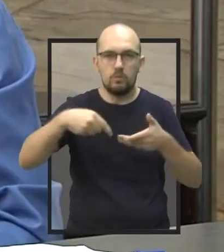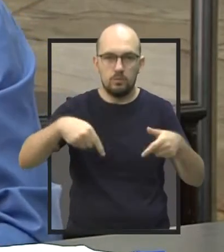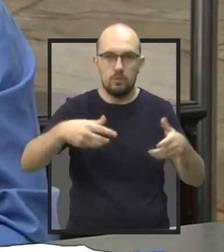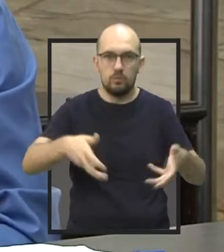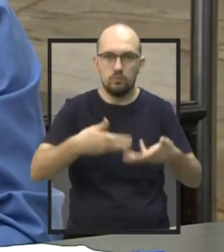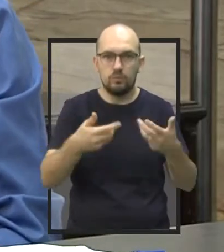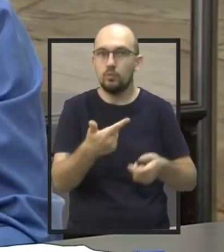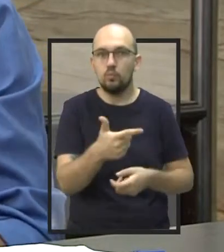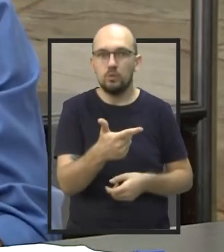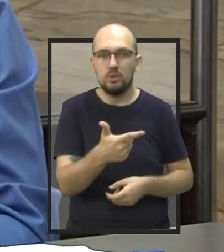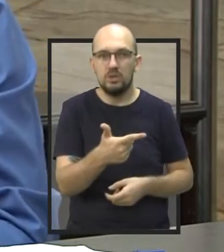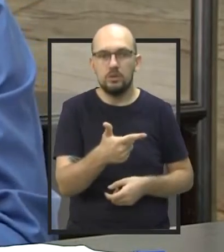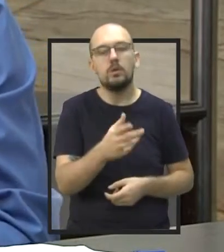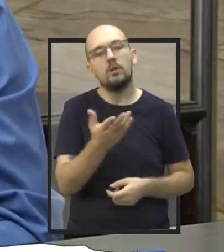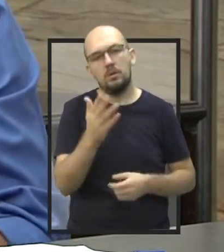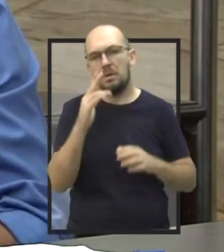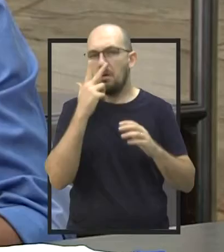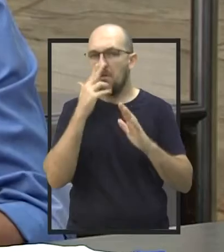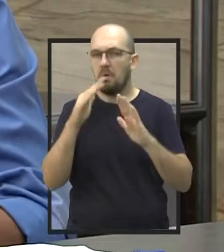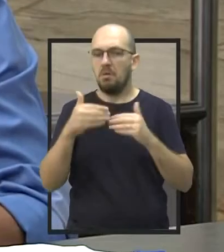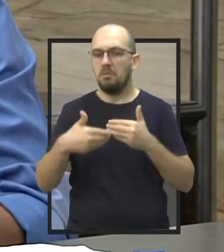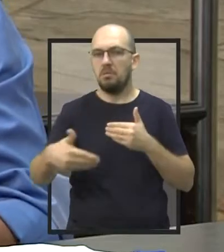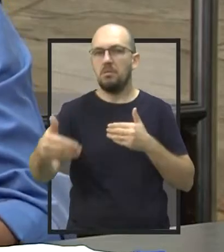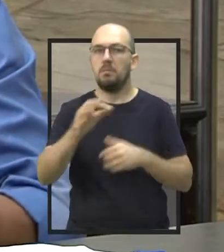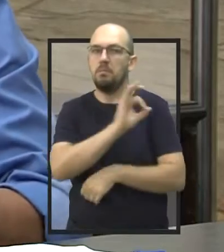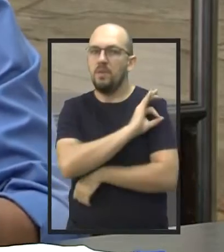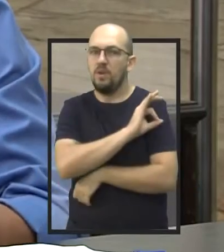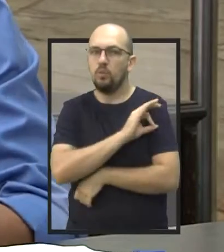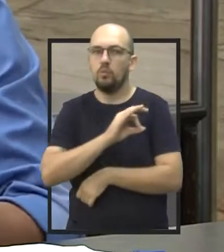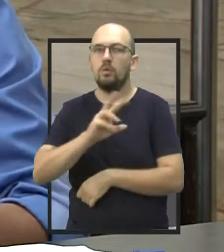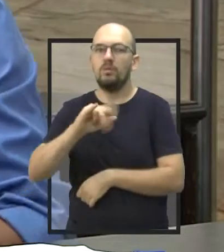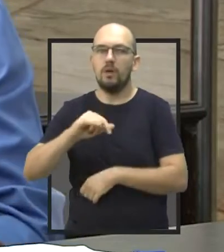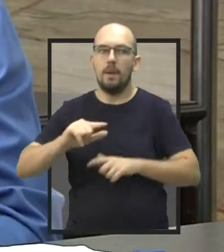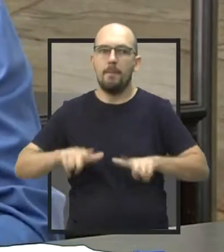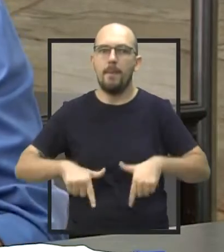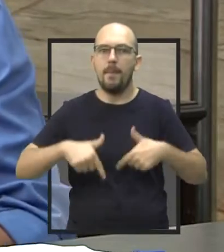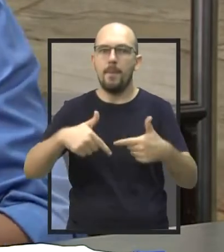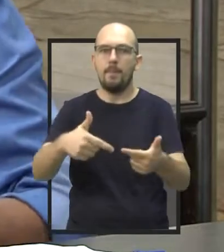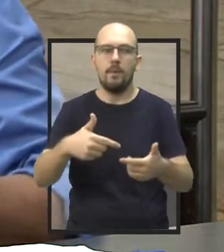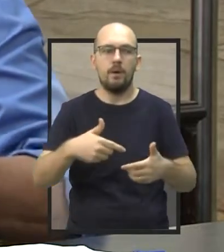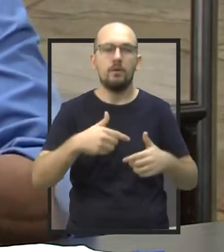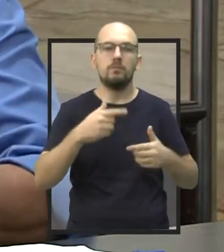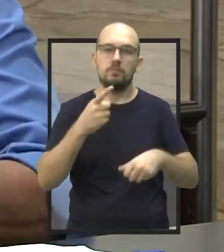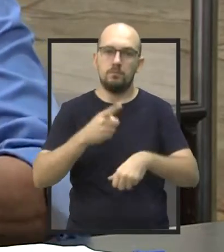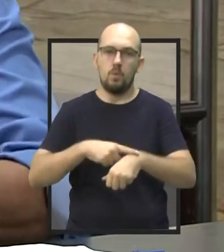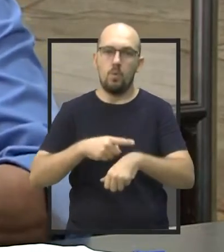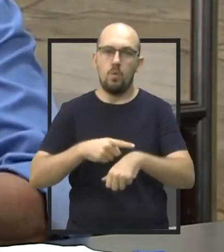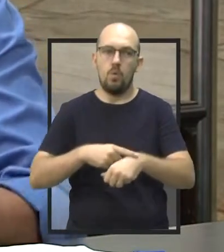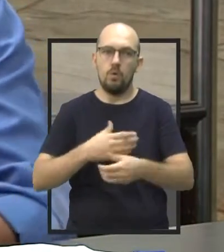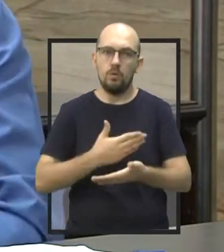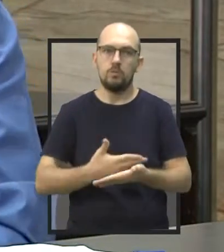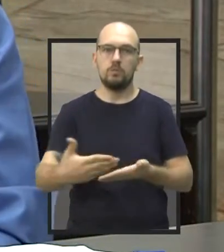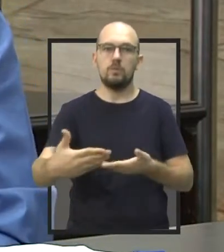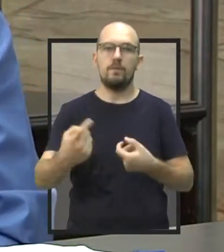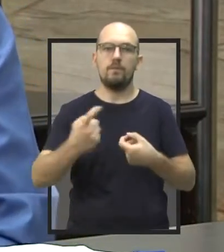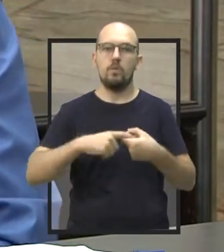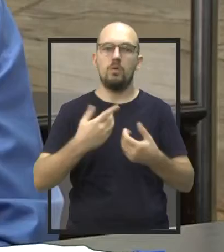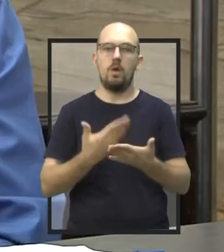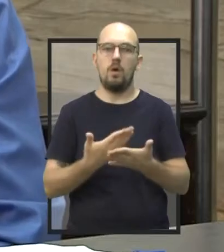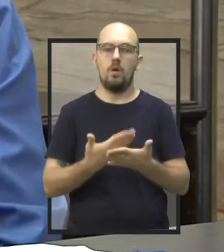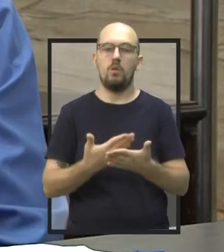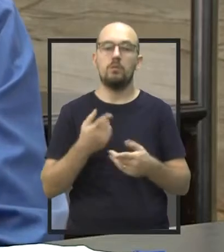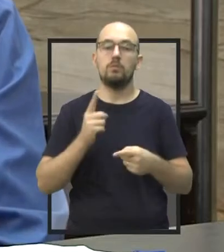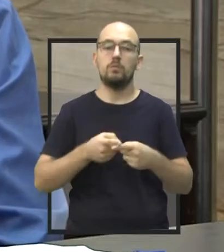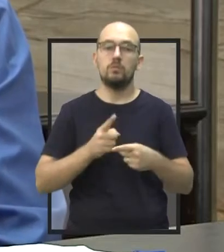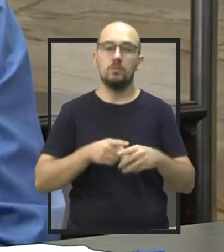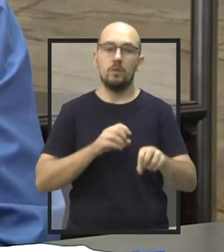público vai agilizar e eu acho que nós já estamos na hora de poder começar o retorno às aulas pelo fato de que